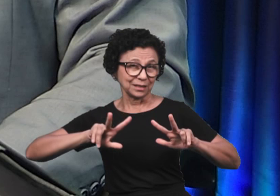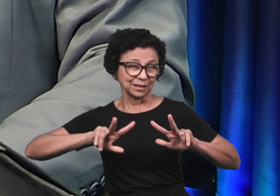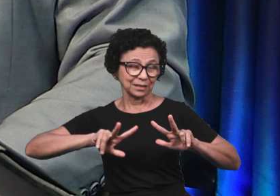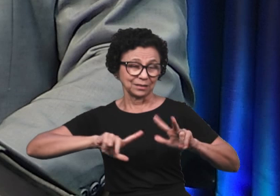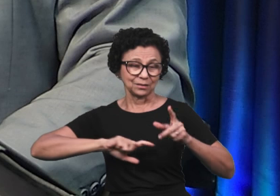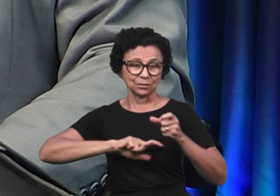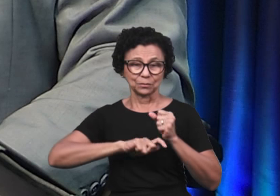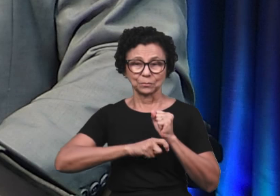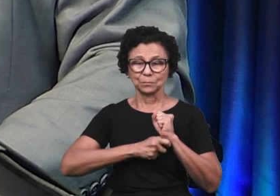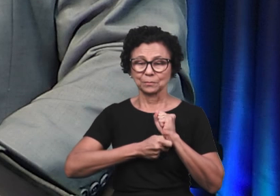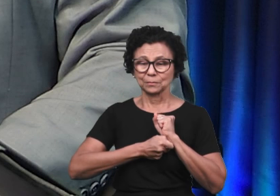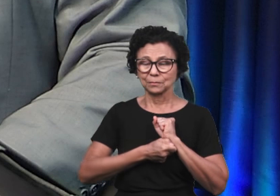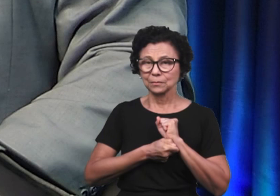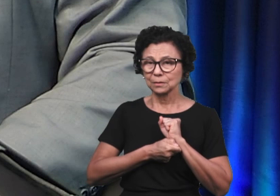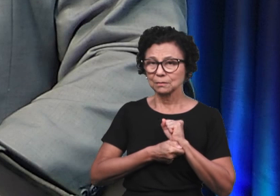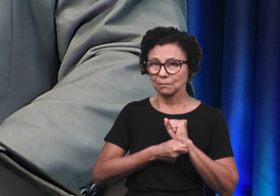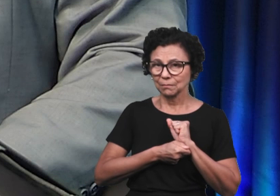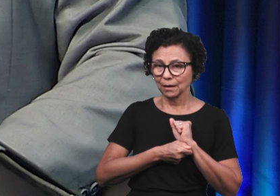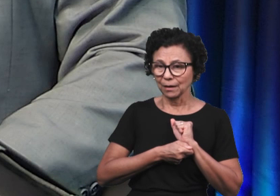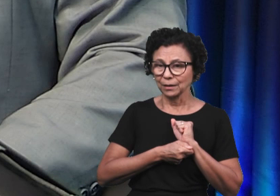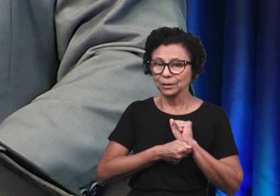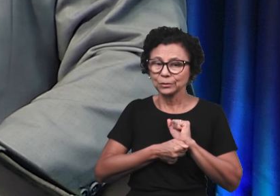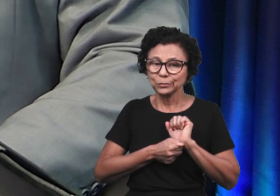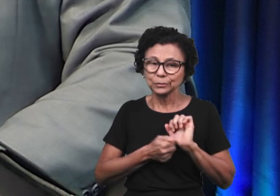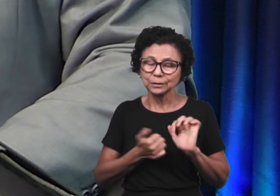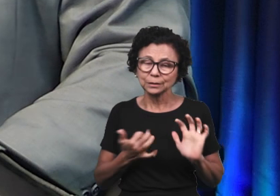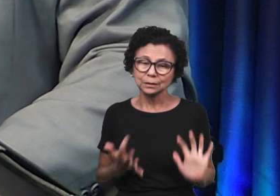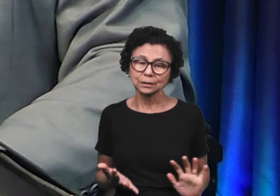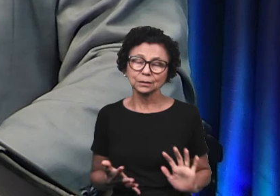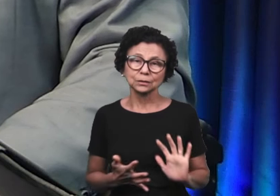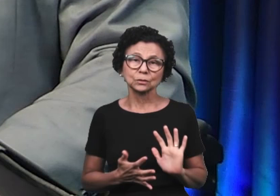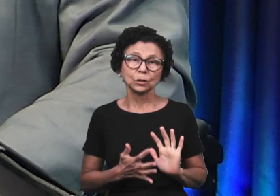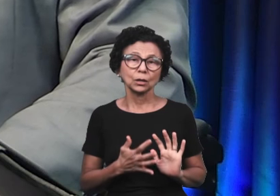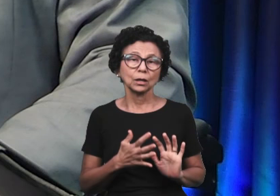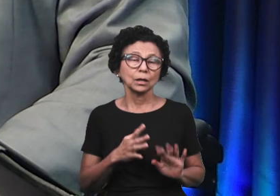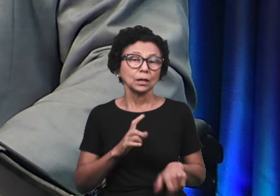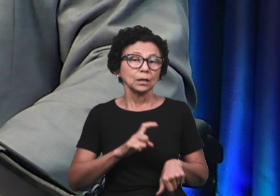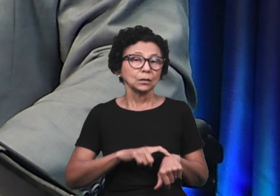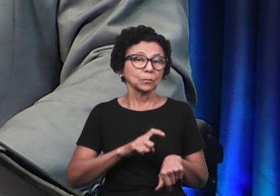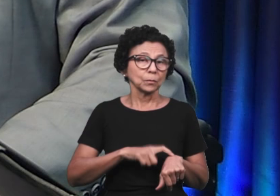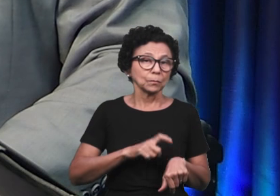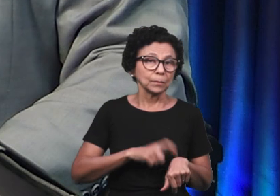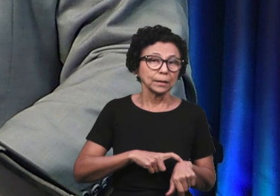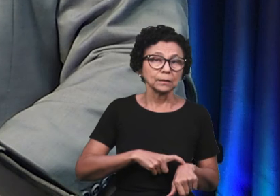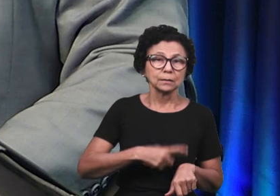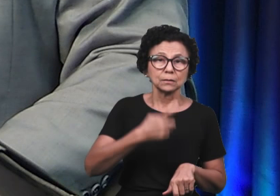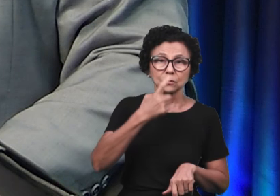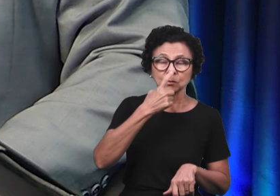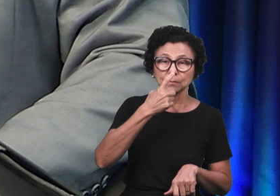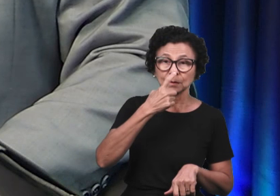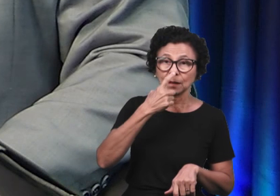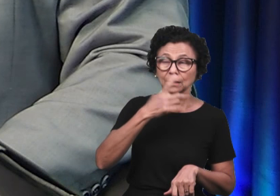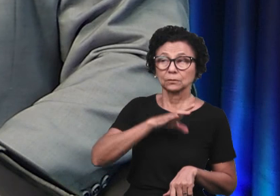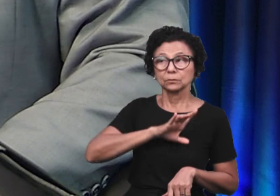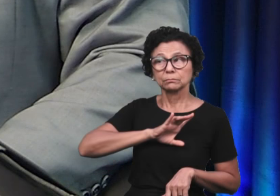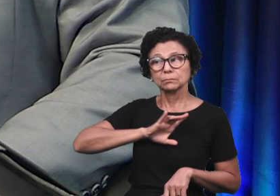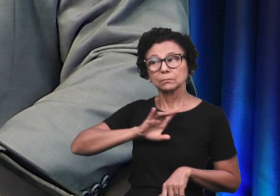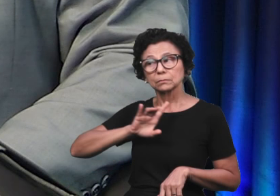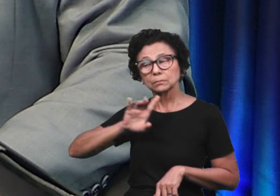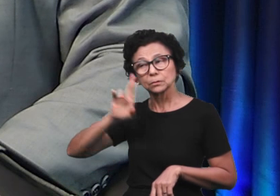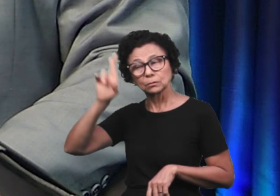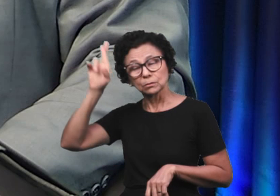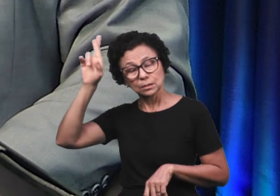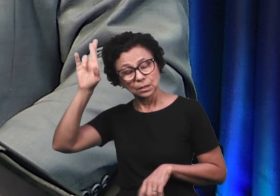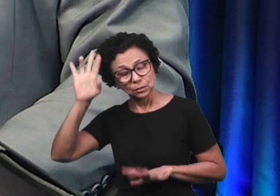que se revela na intimidade do homem. É uma experiência pessoal, não é mais uma